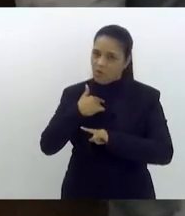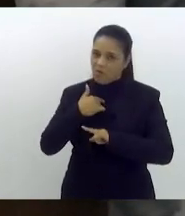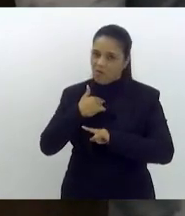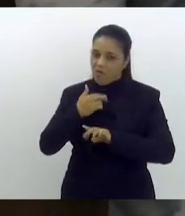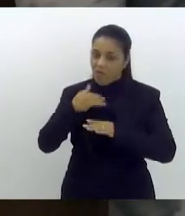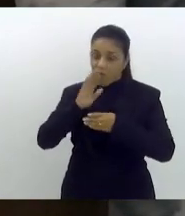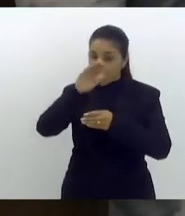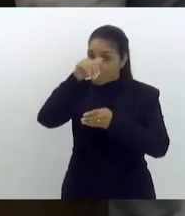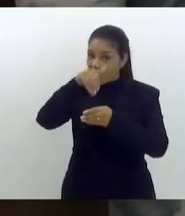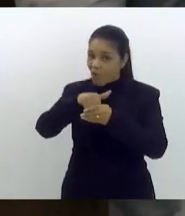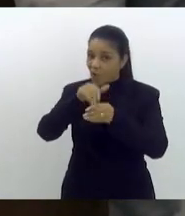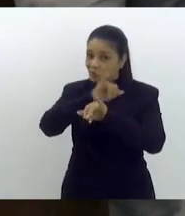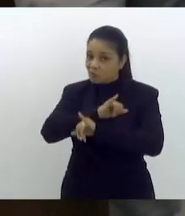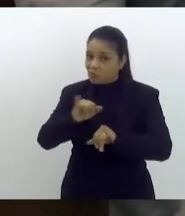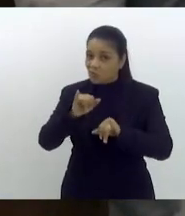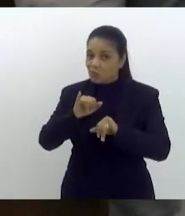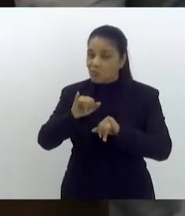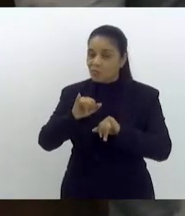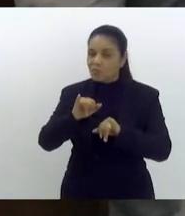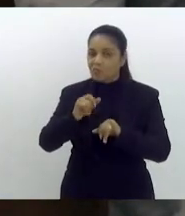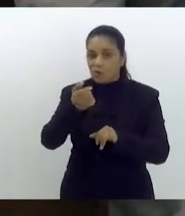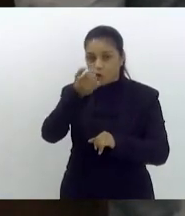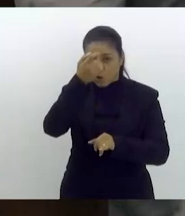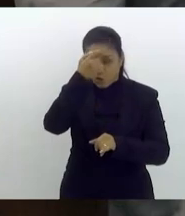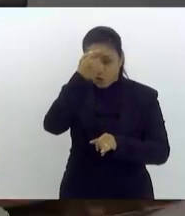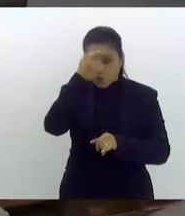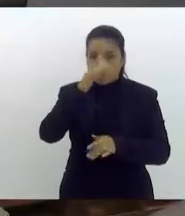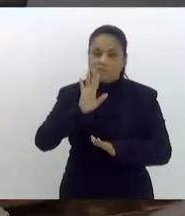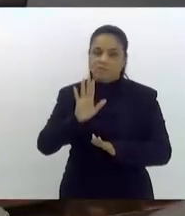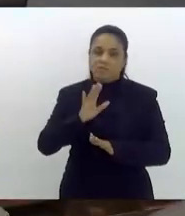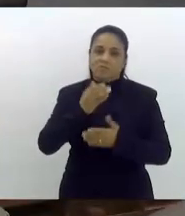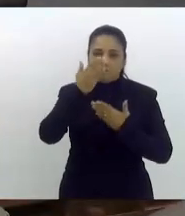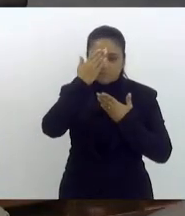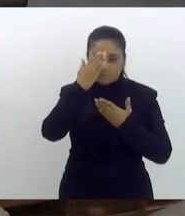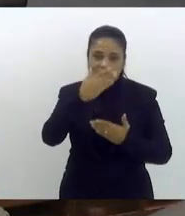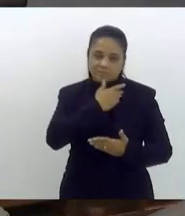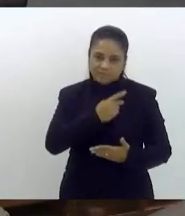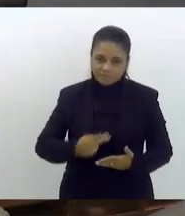declarando meu voto por convicção Obrigado presidente